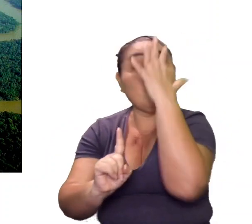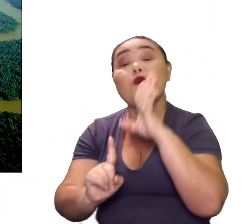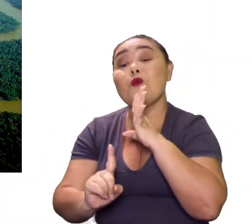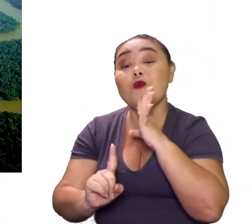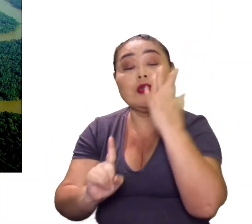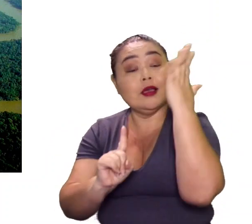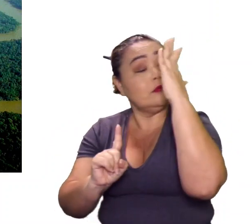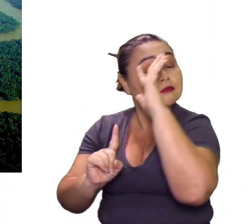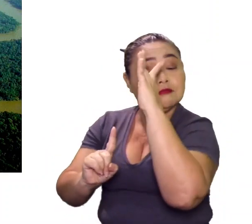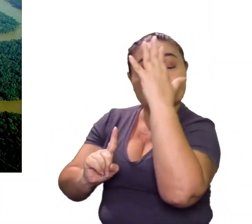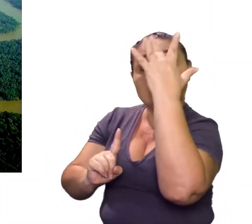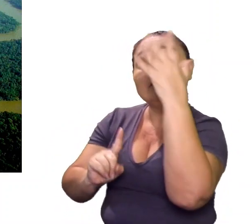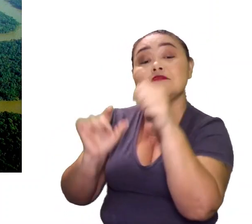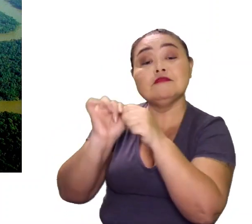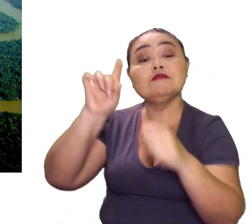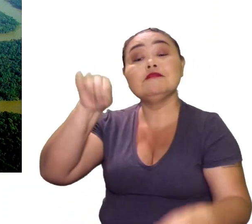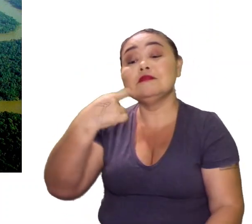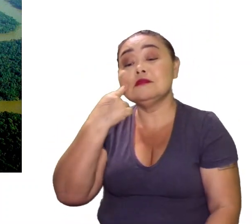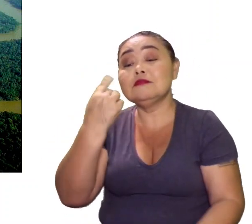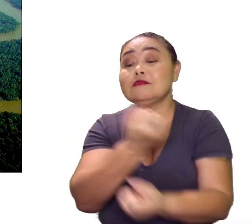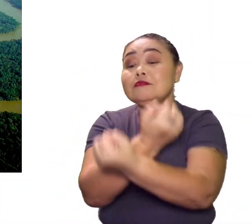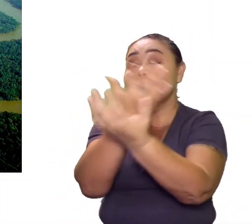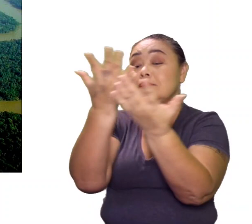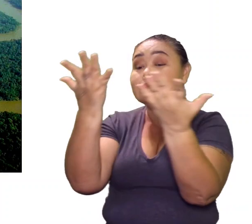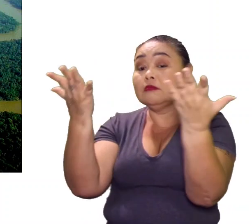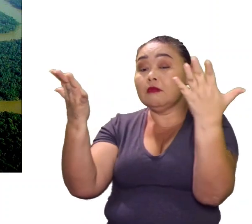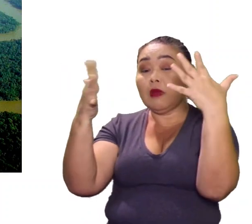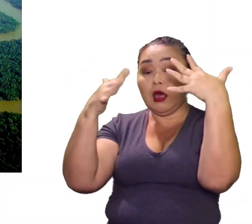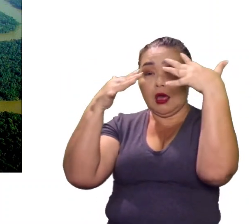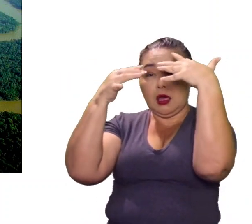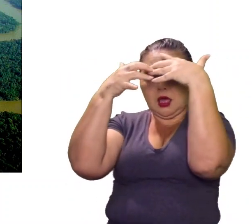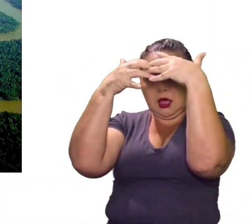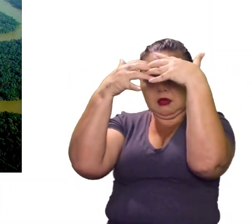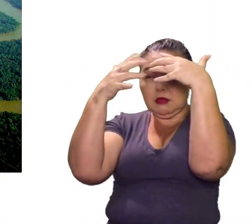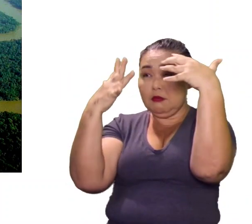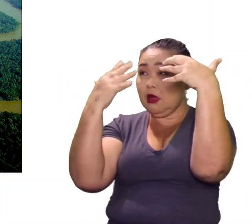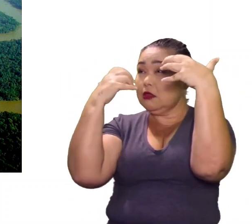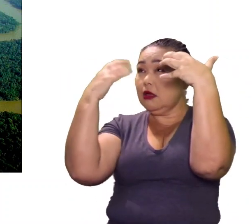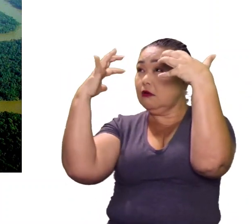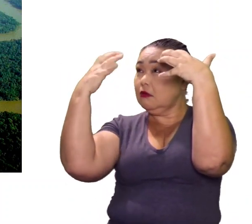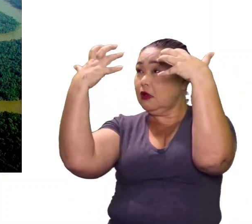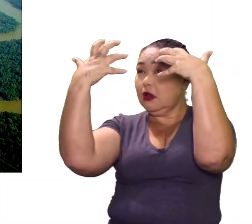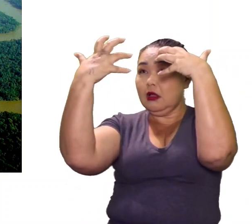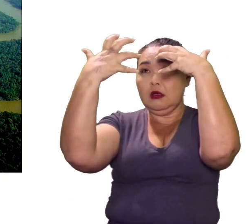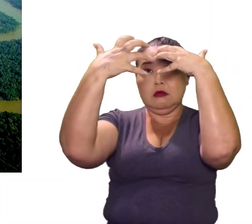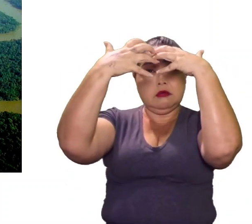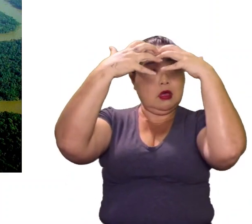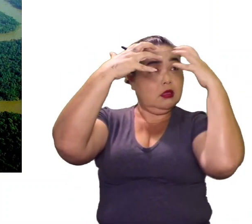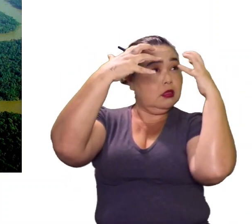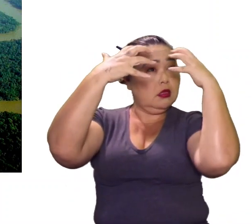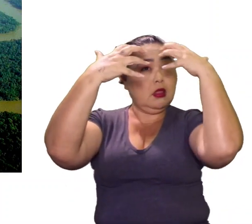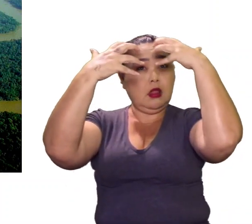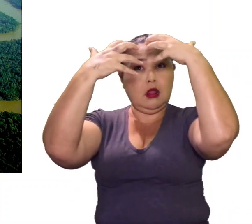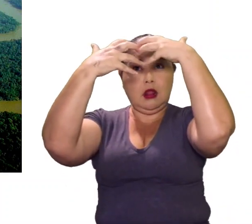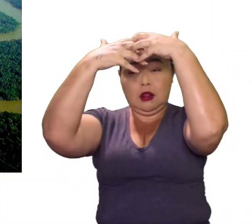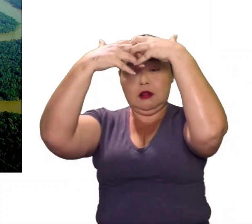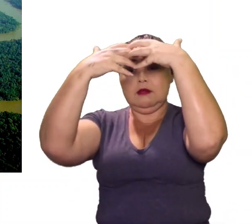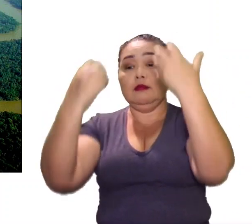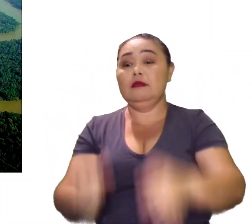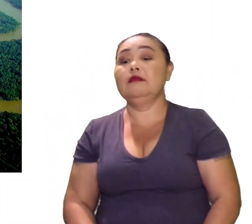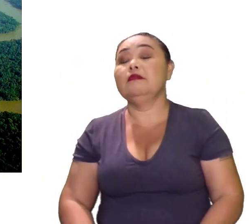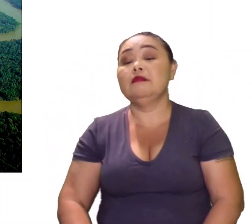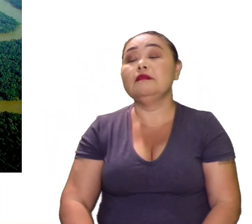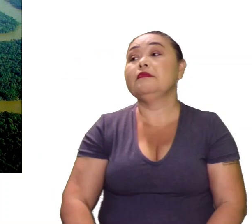floresta. E aqui a gente está vendo uma mata densa, uma mata fechada. Floresta ombrófila densa.